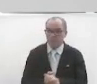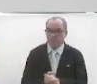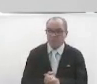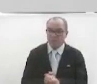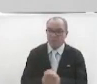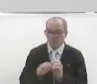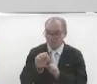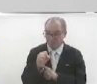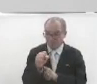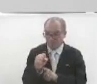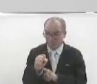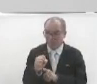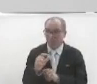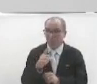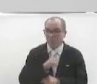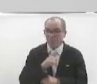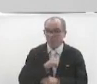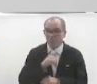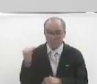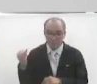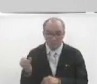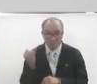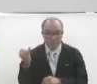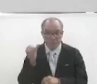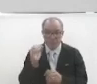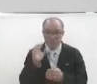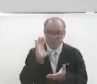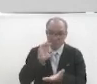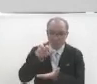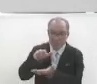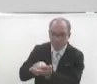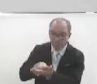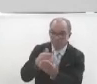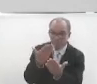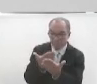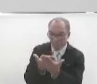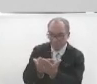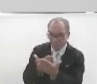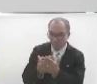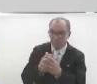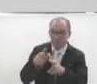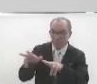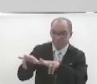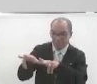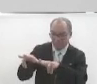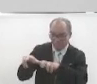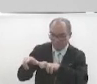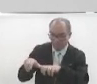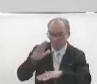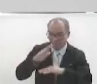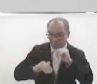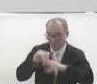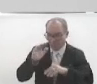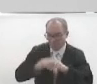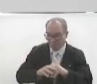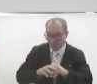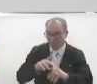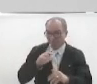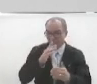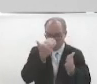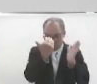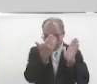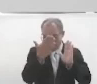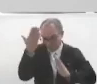oitavo terá prioridade de lotação nas escolas da zona rural o profissional efetivo que